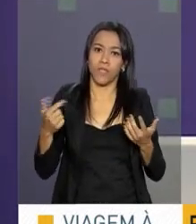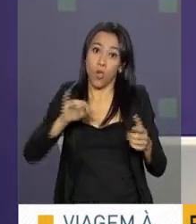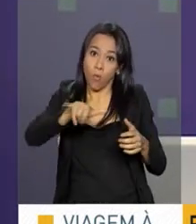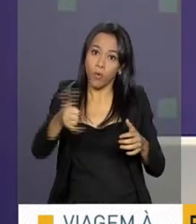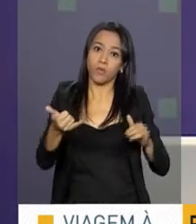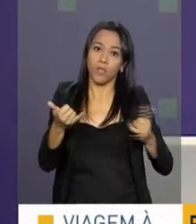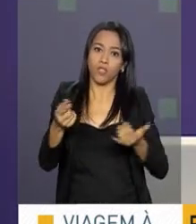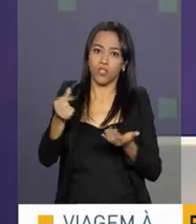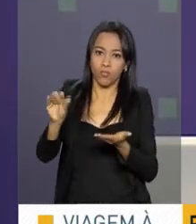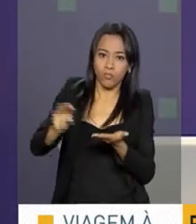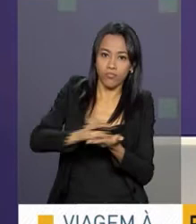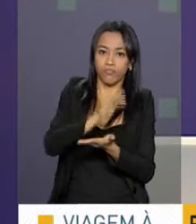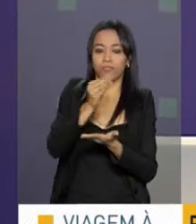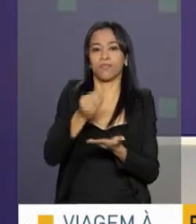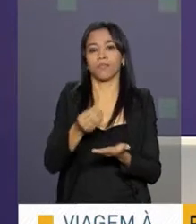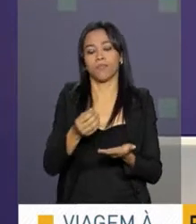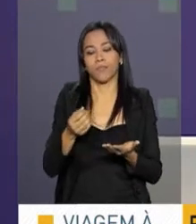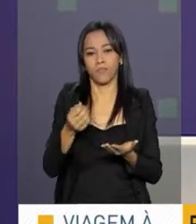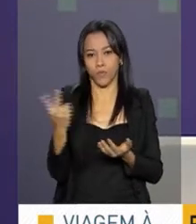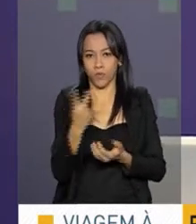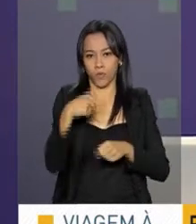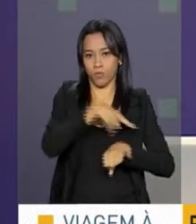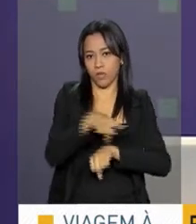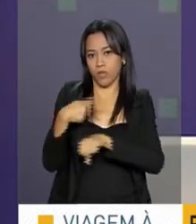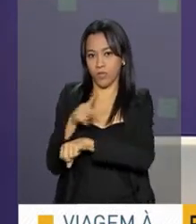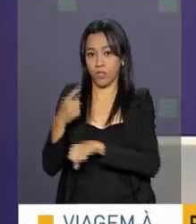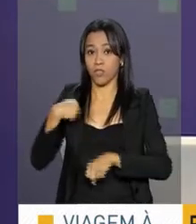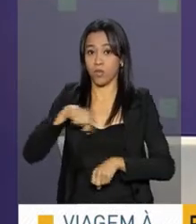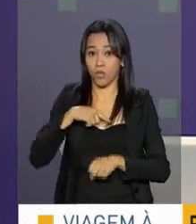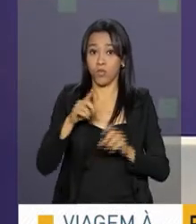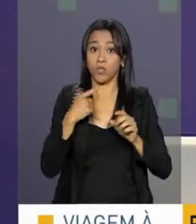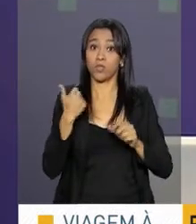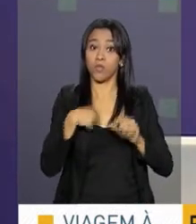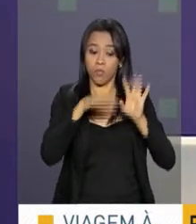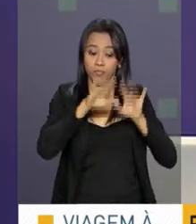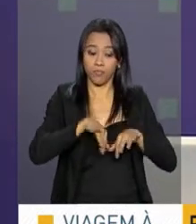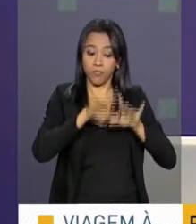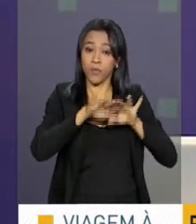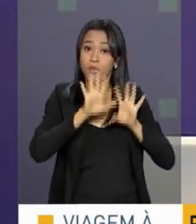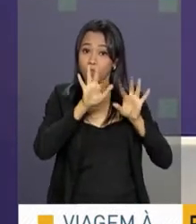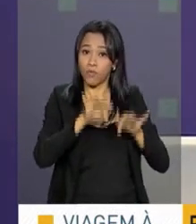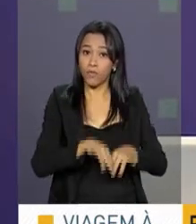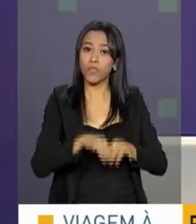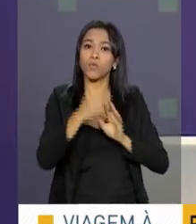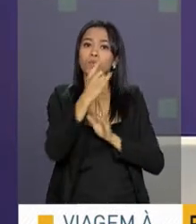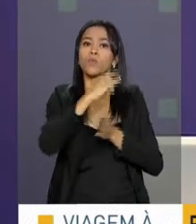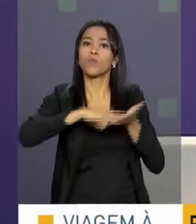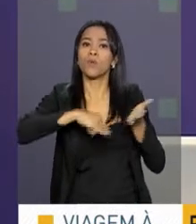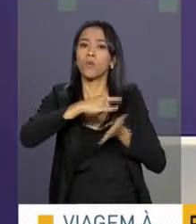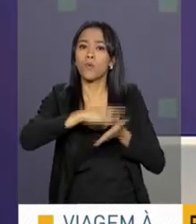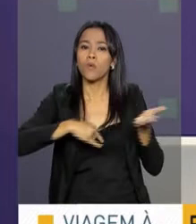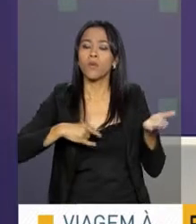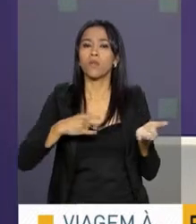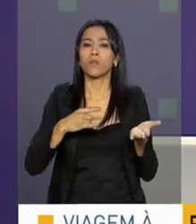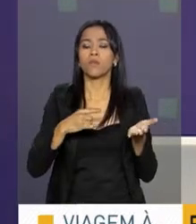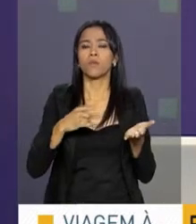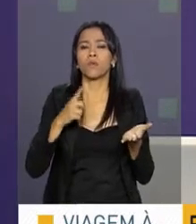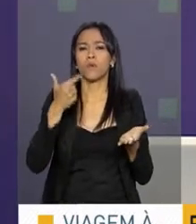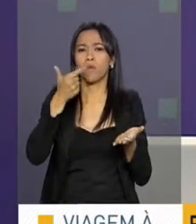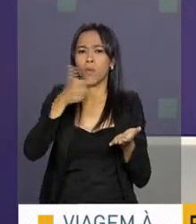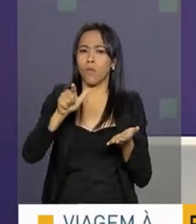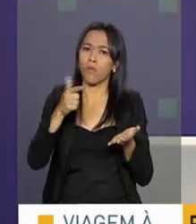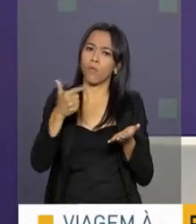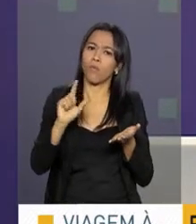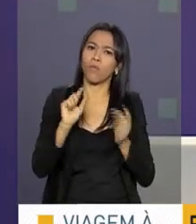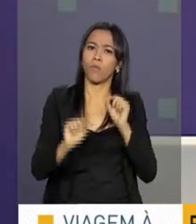investimento, nós acertamos, estamos finalizando o memorando de entendimento e cooperação com o MOFCOM